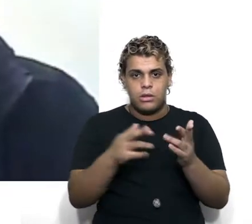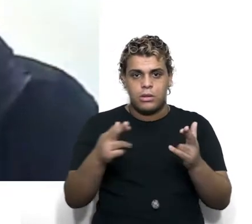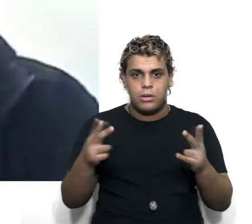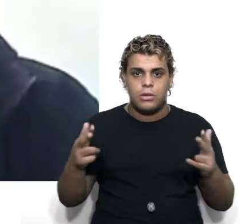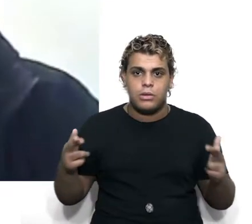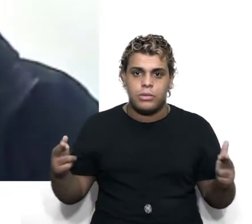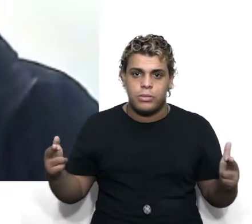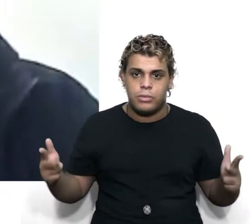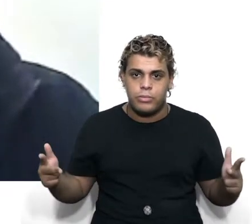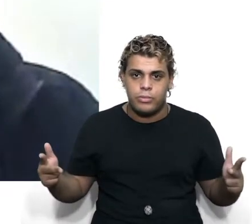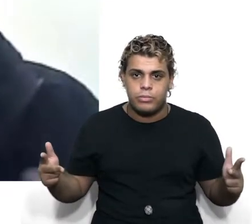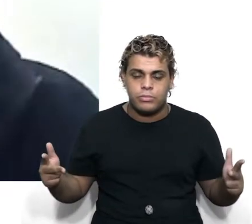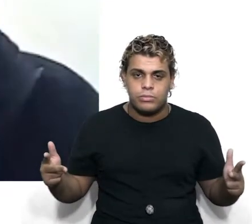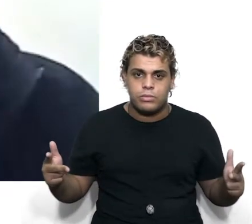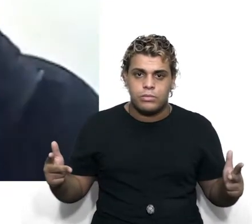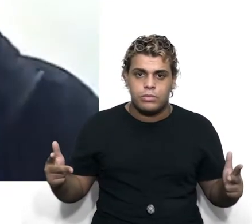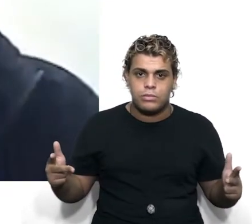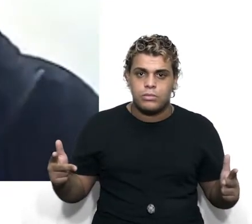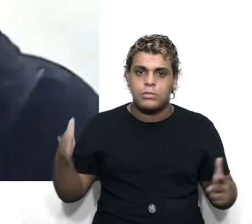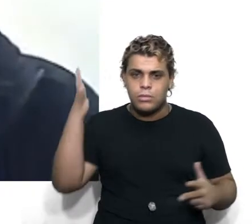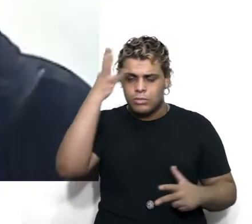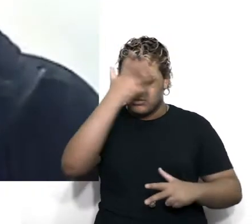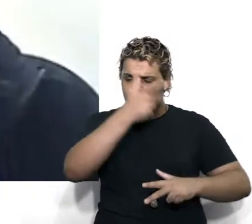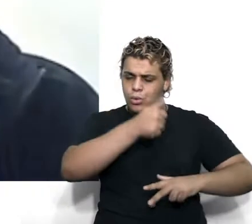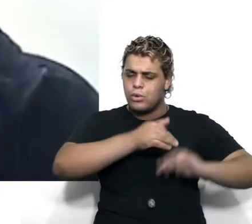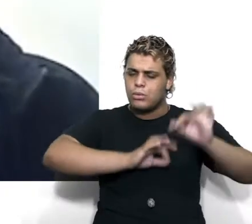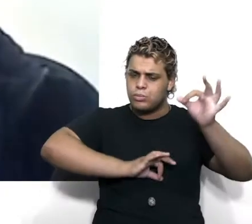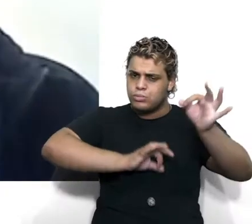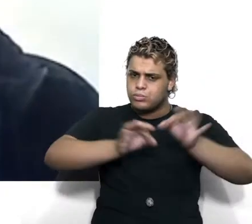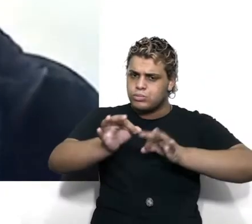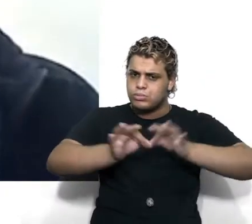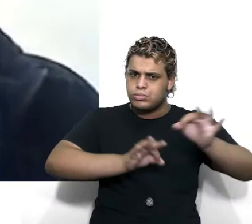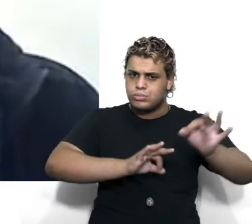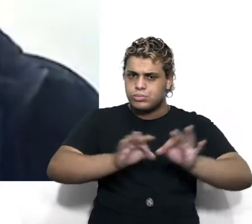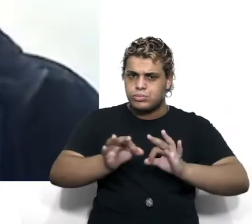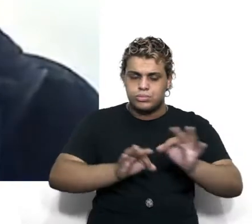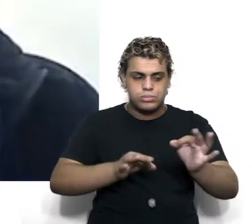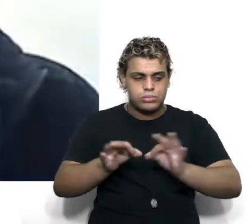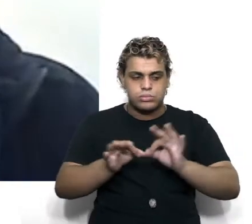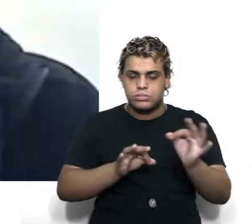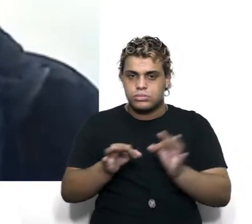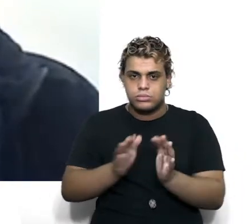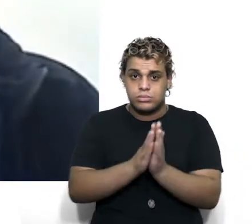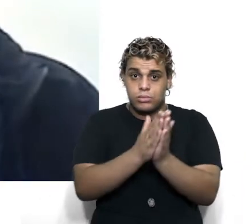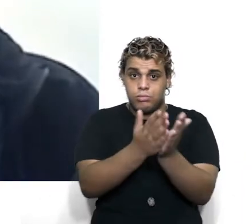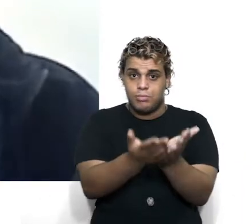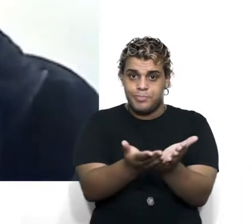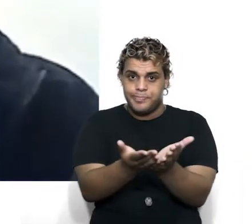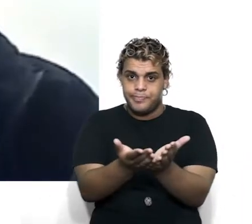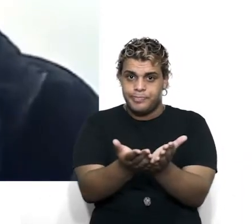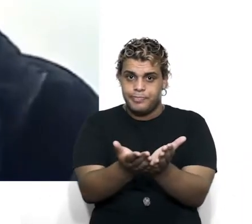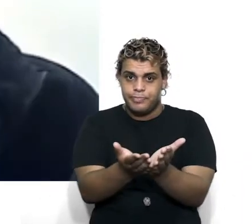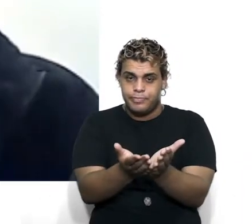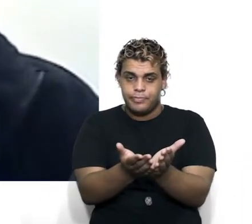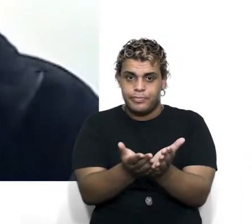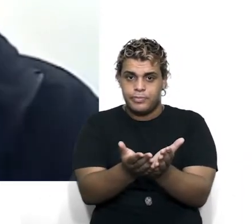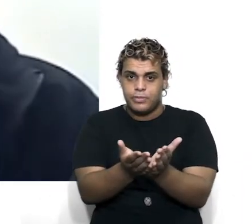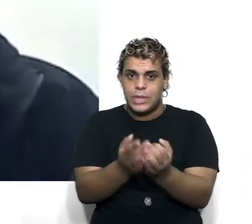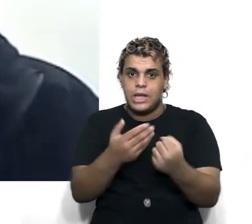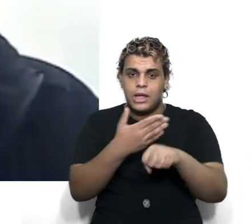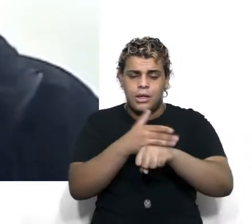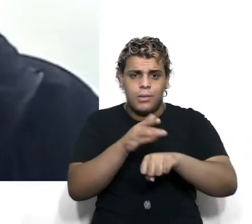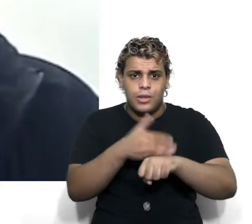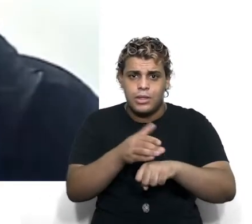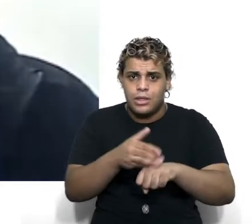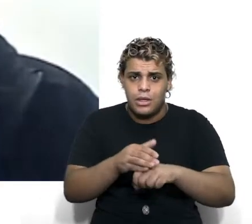mas é um livro muito bonito, está muito bem editado, na Dublinense. O livro é um ensaio